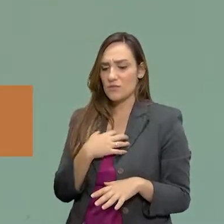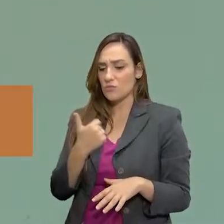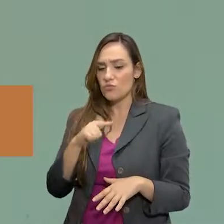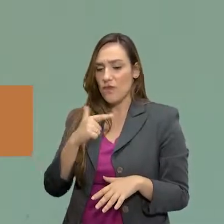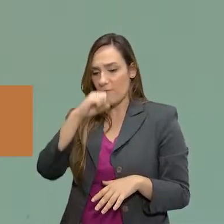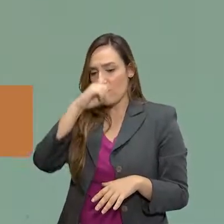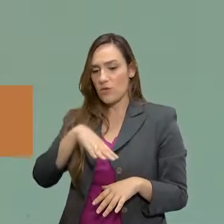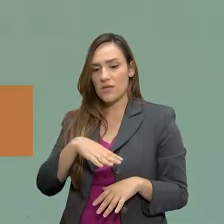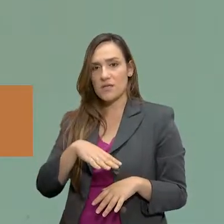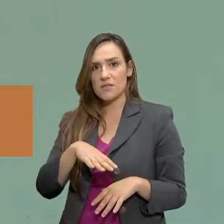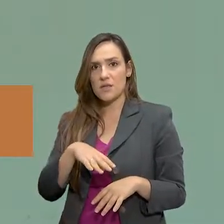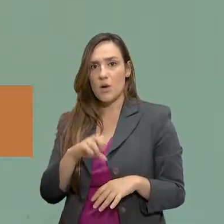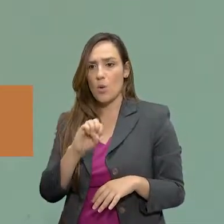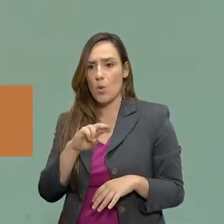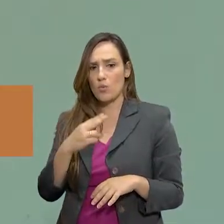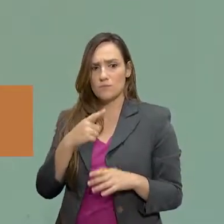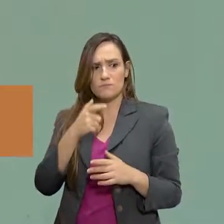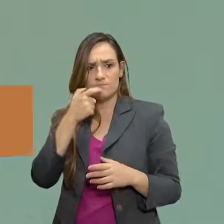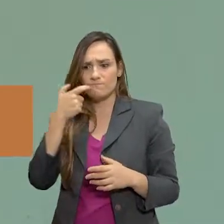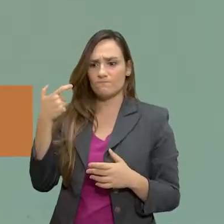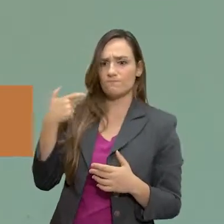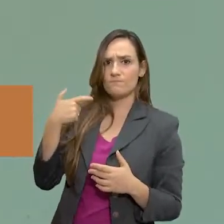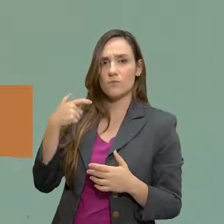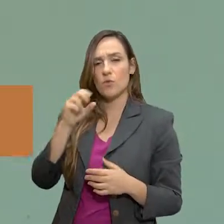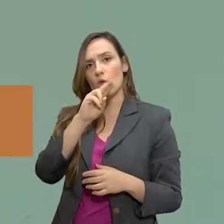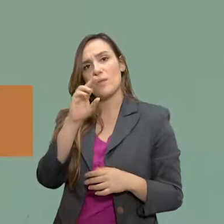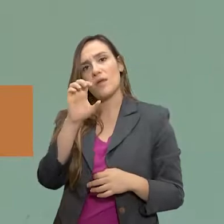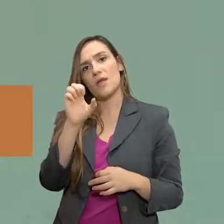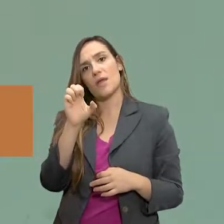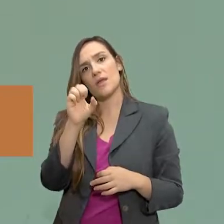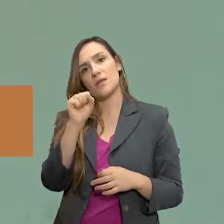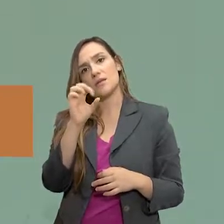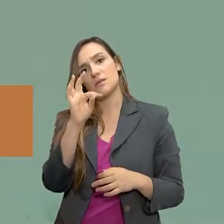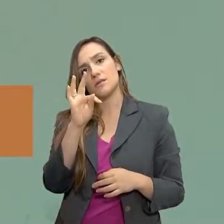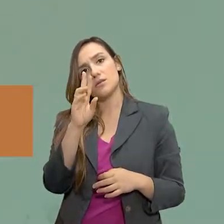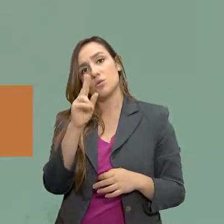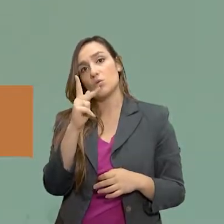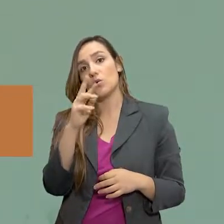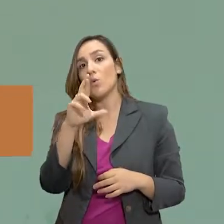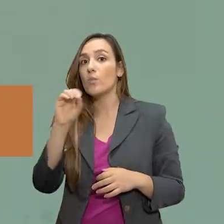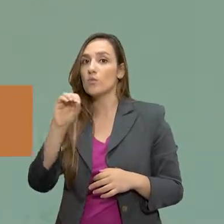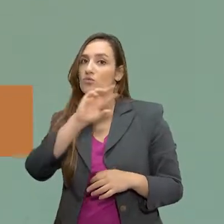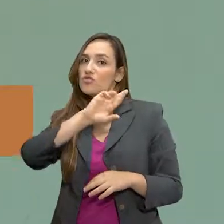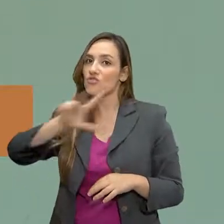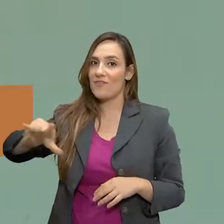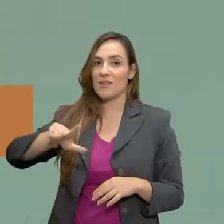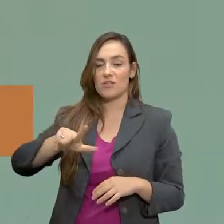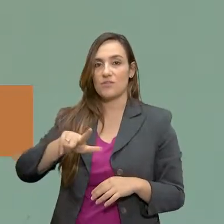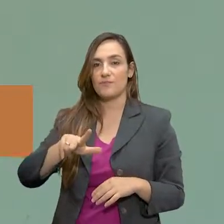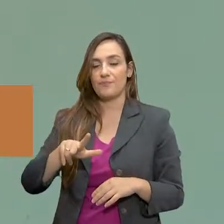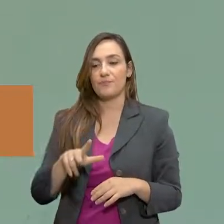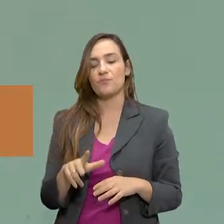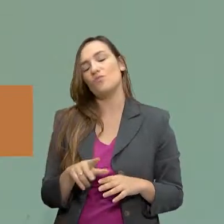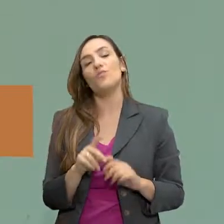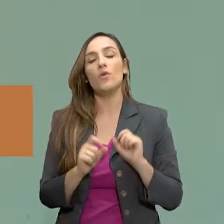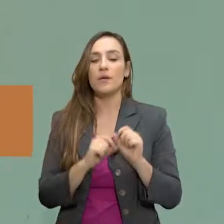sem violência ou grave ameaça, porque se tiver violência ou grave ameaça, nós estamos falando de estupro. Todo